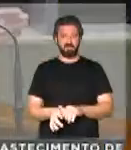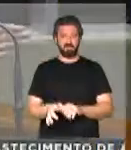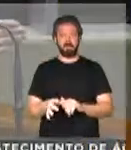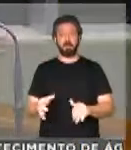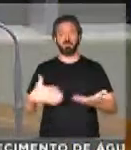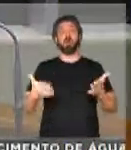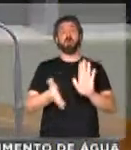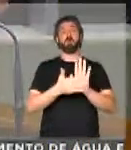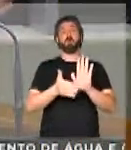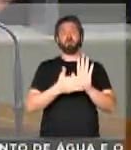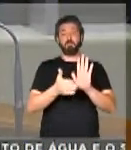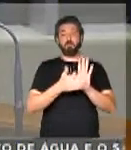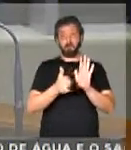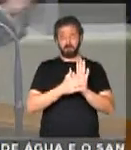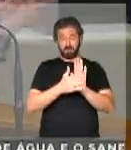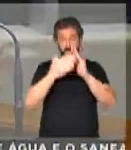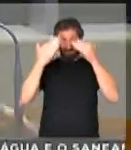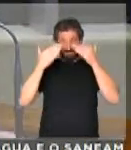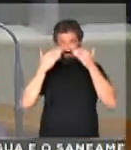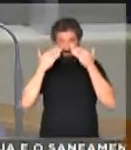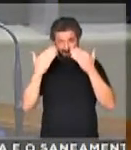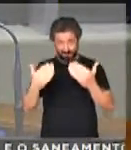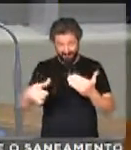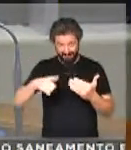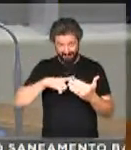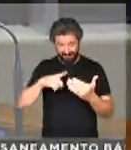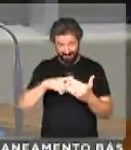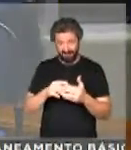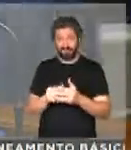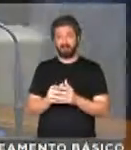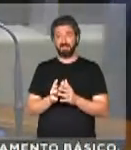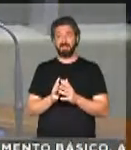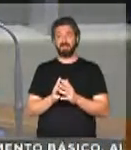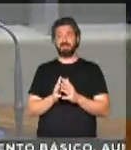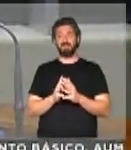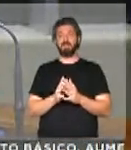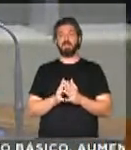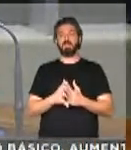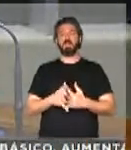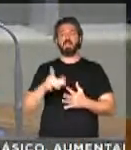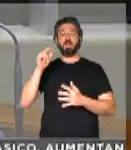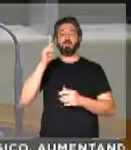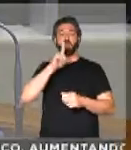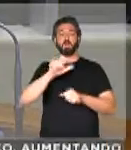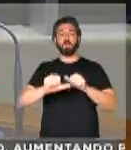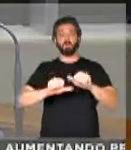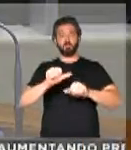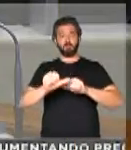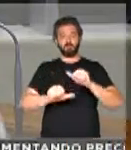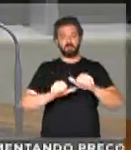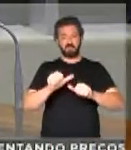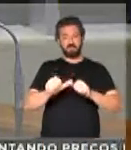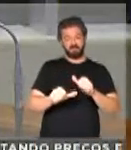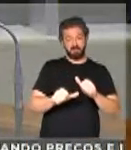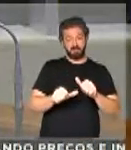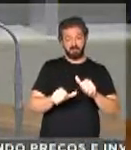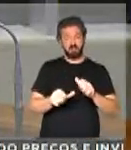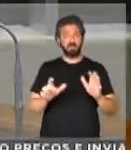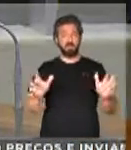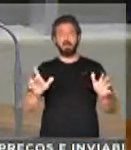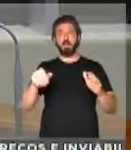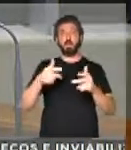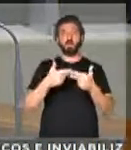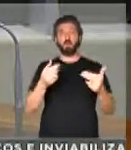E as propostas que são apresentadas como modificações que